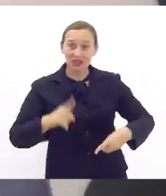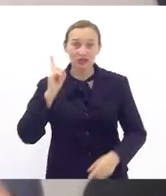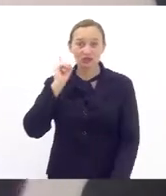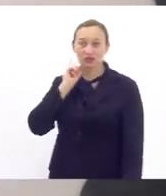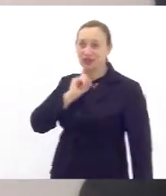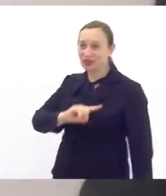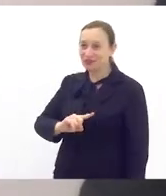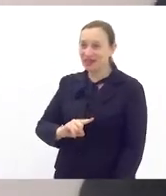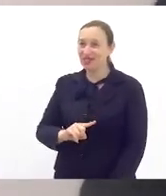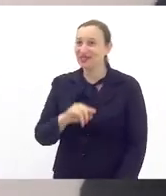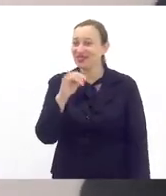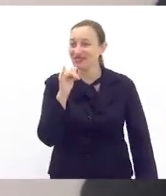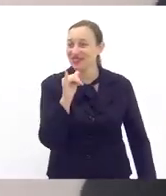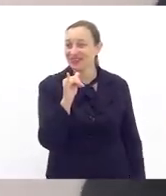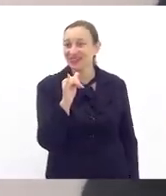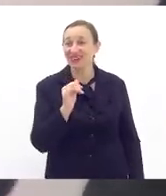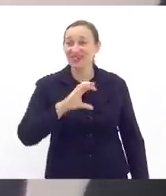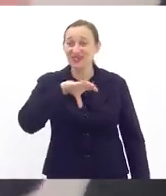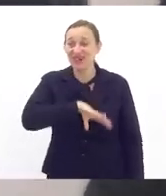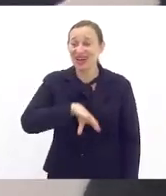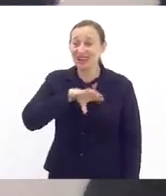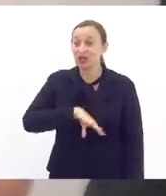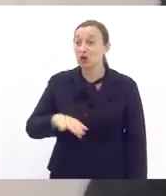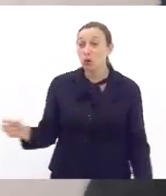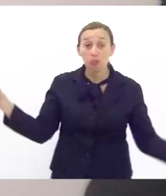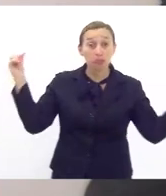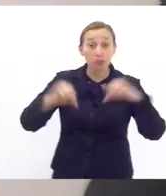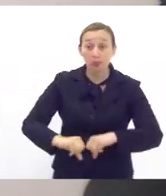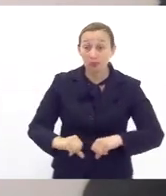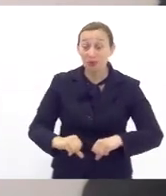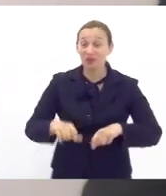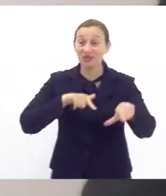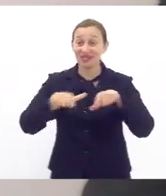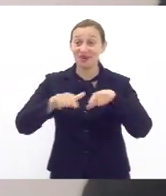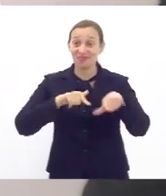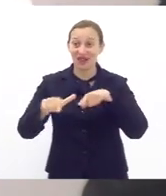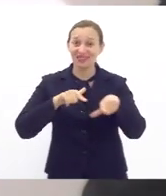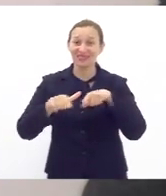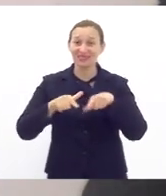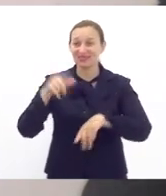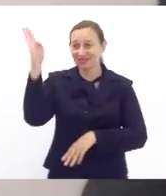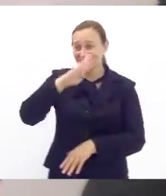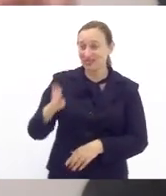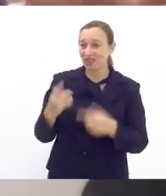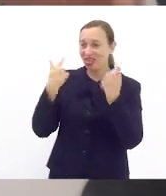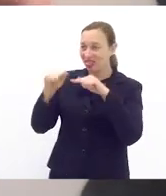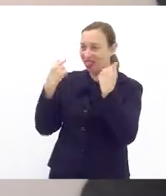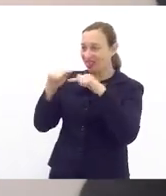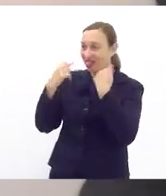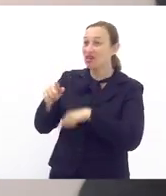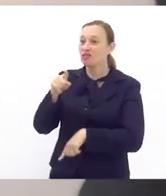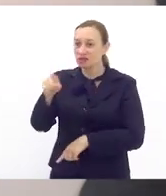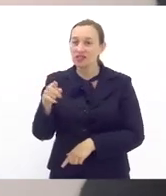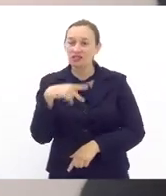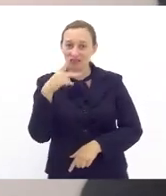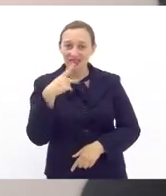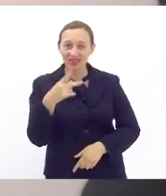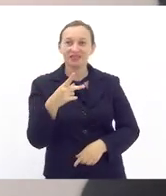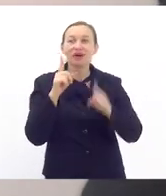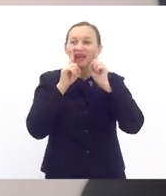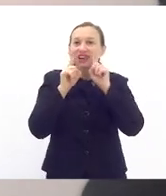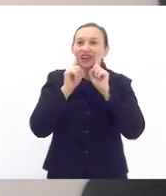vocês estão prestam piores serviços do Brasil em reclamações para ele e quando você fala de Maricá